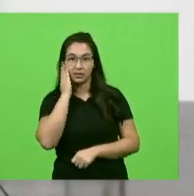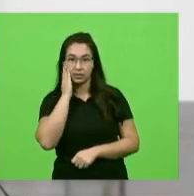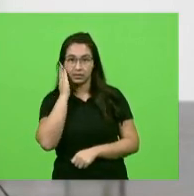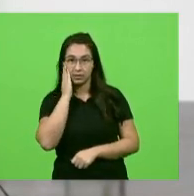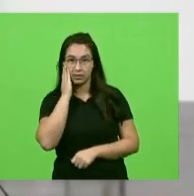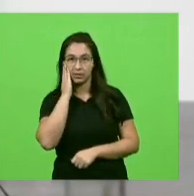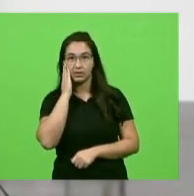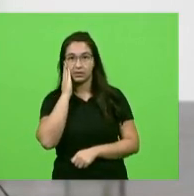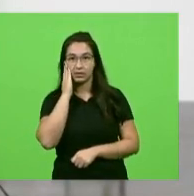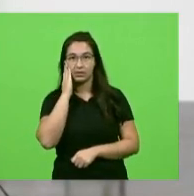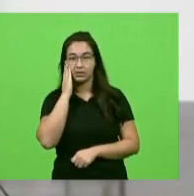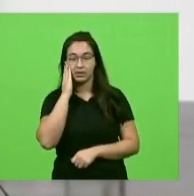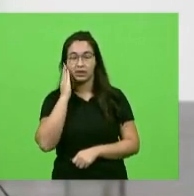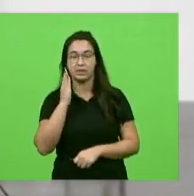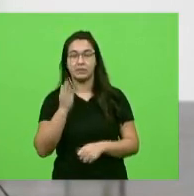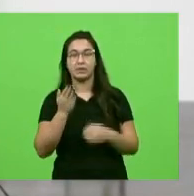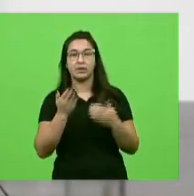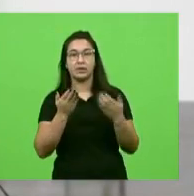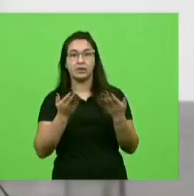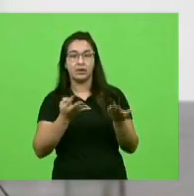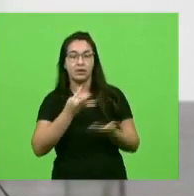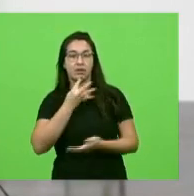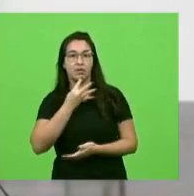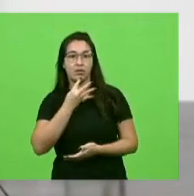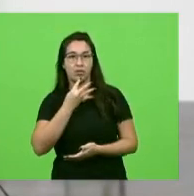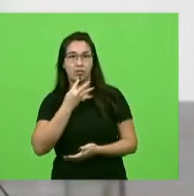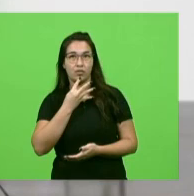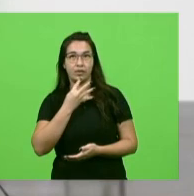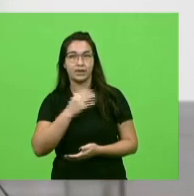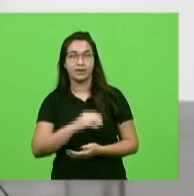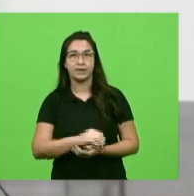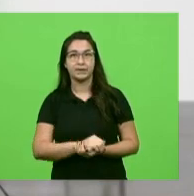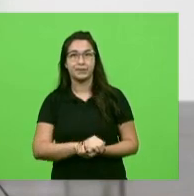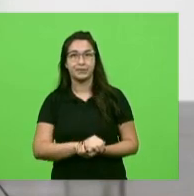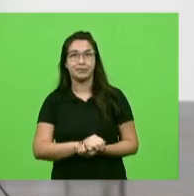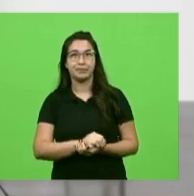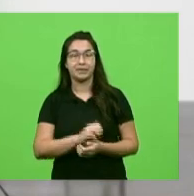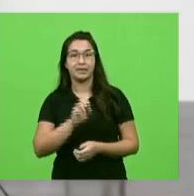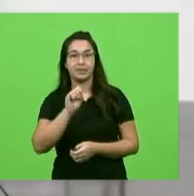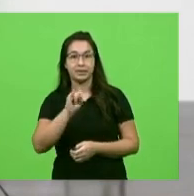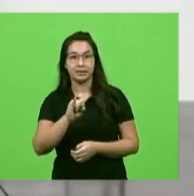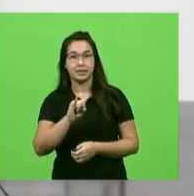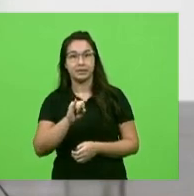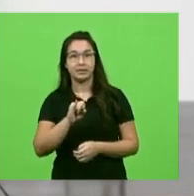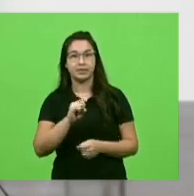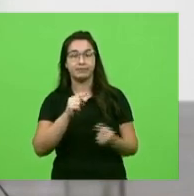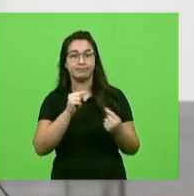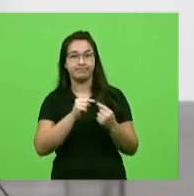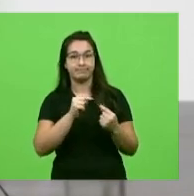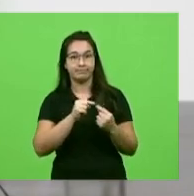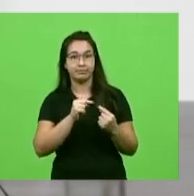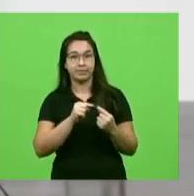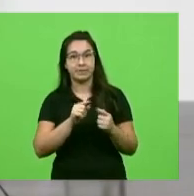tempo nos autos. O Verto fala nos autos, ou pena de preclusão, ou seja, se fosse parte. Ou seja,